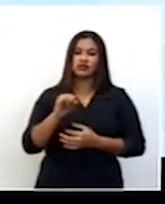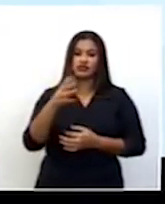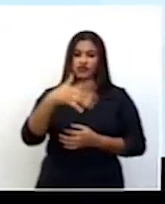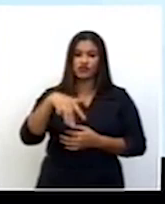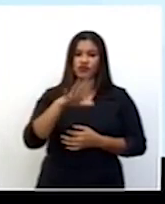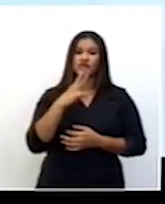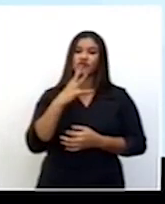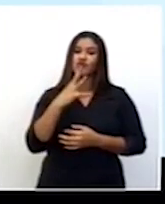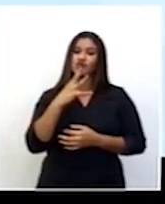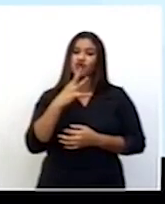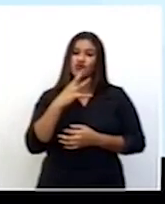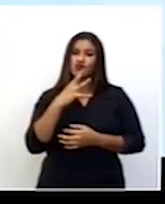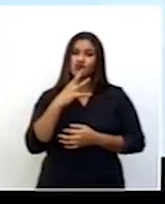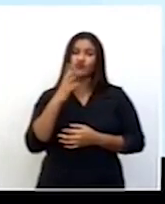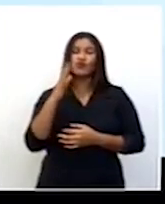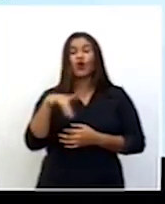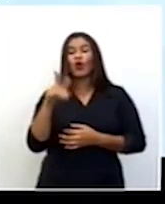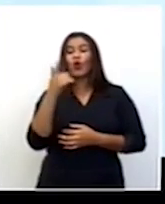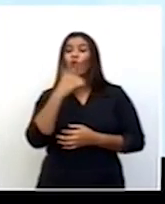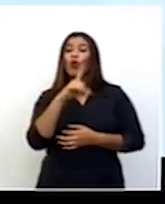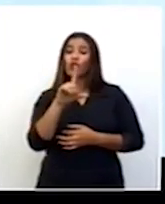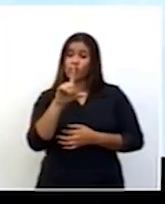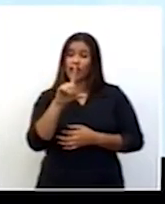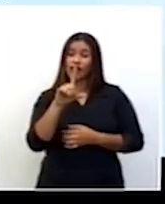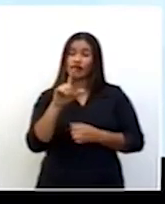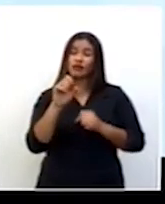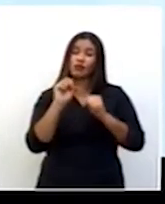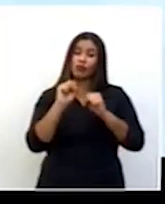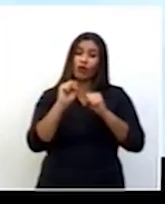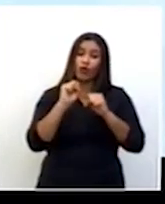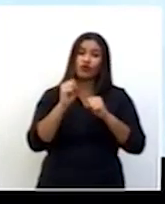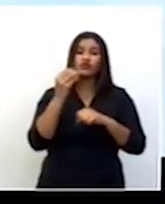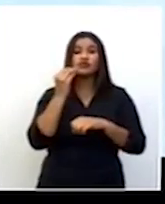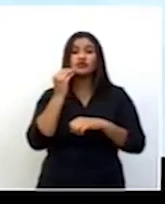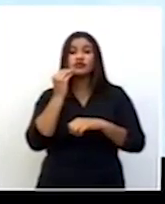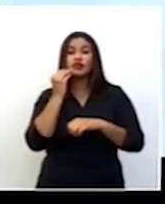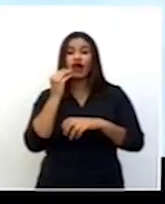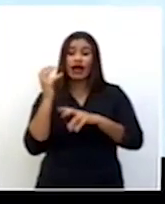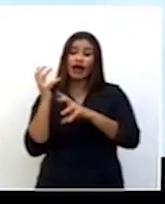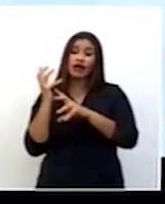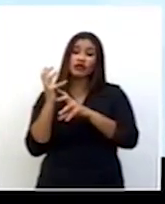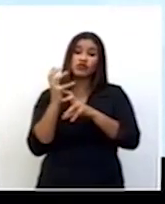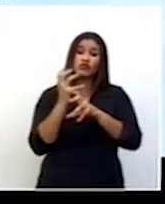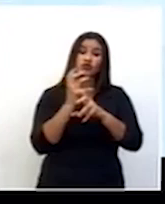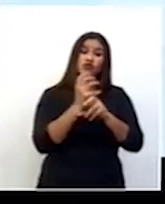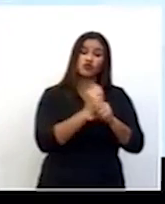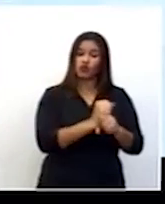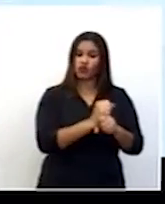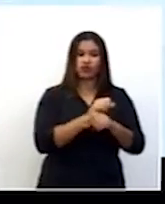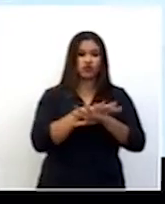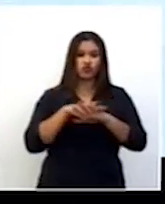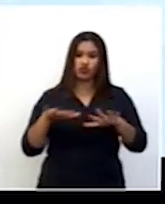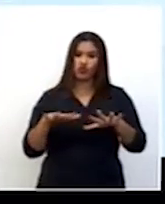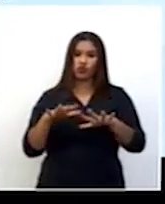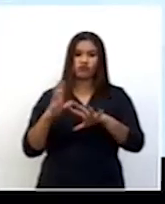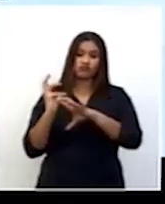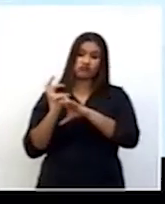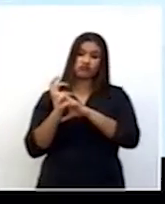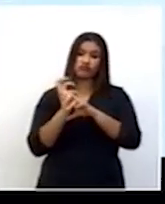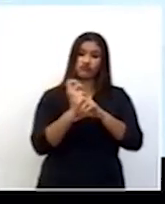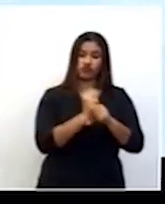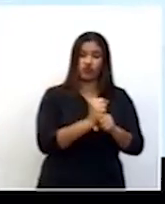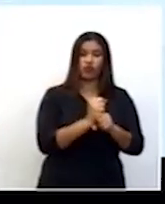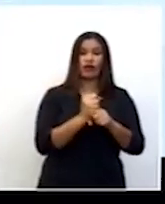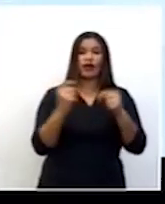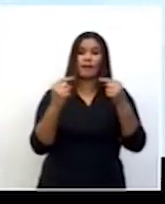quem consiga fazer, não precisa colocar, eu quero a somatória dos 15 primeiros termos da raiz